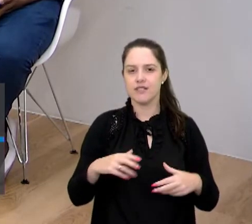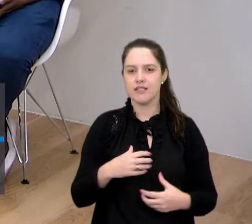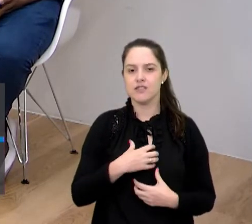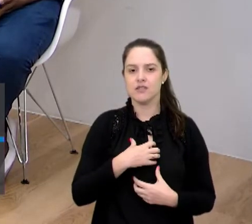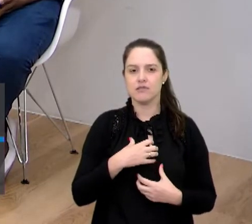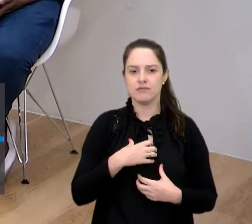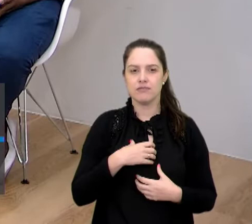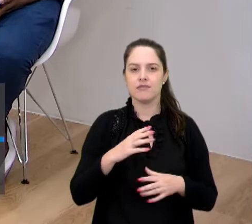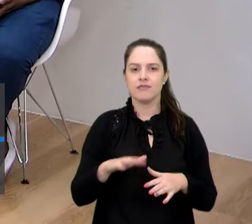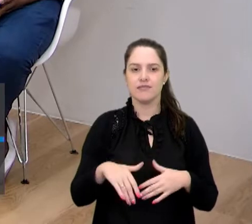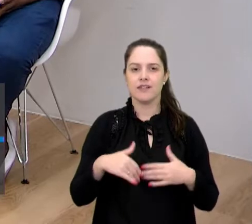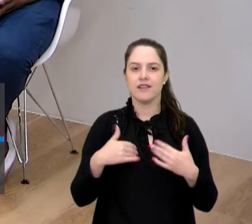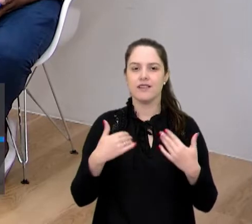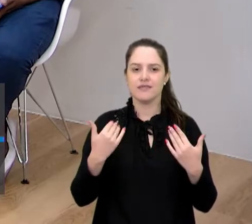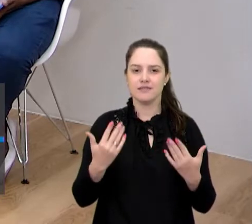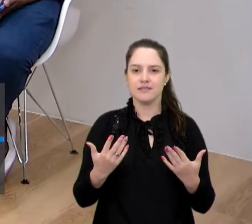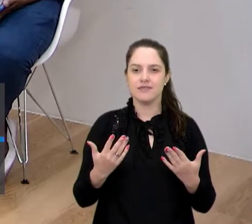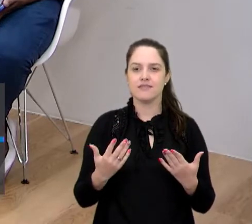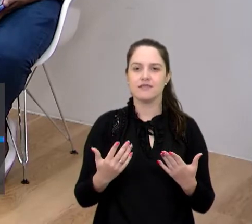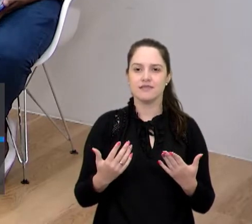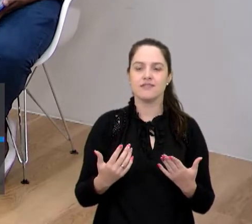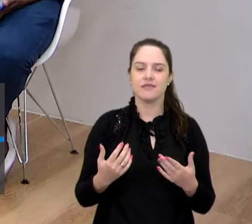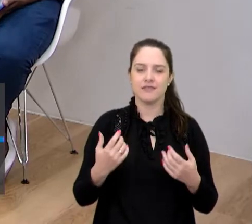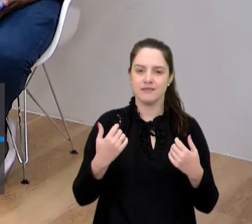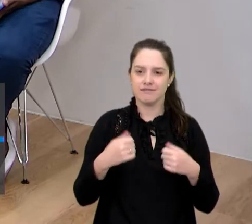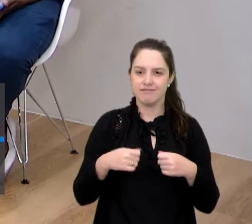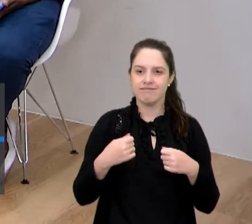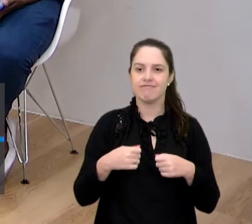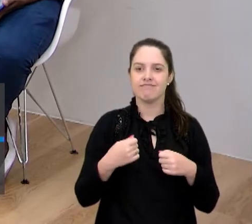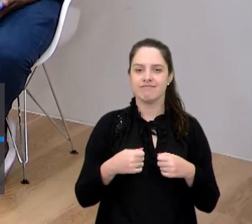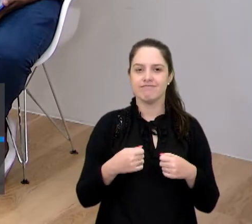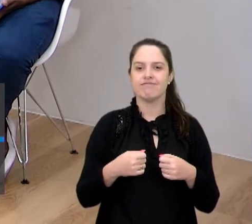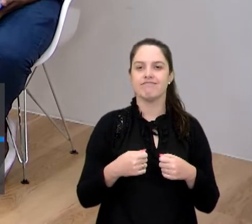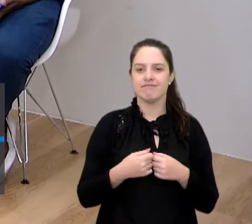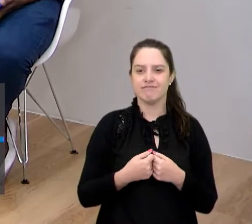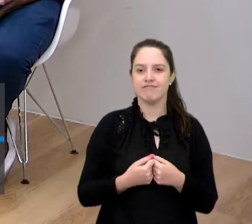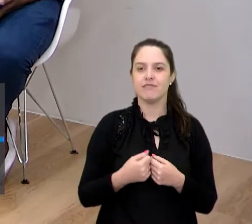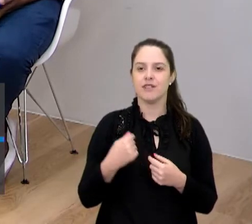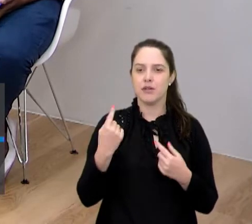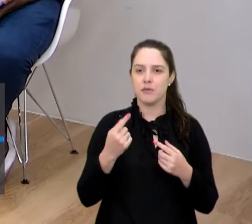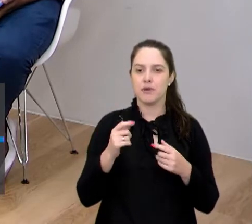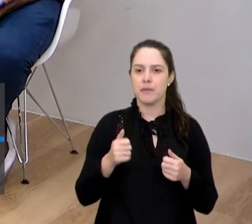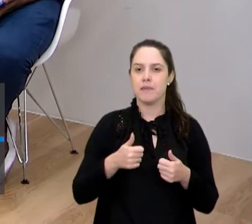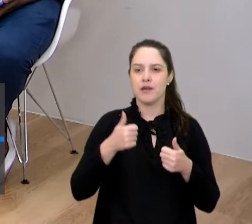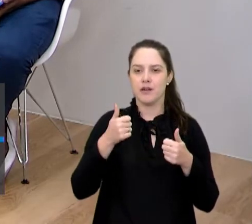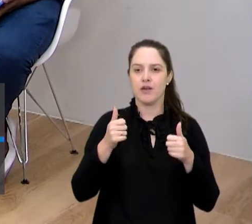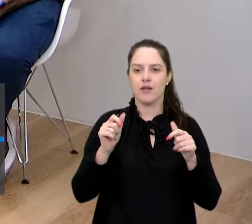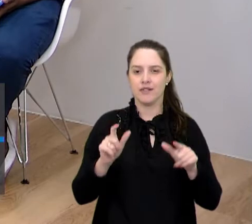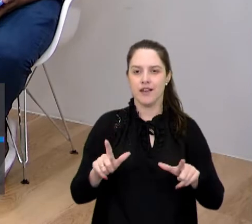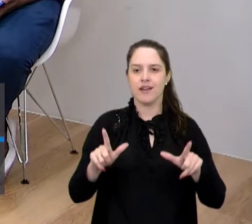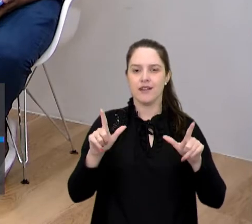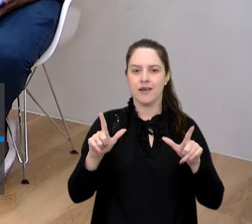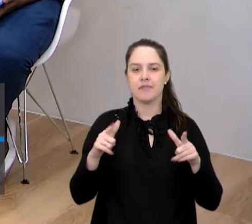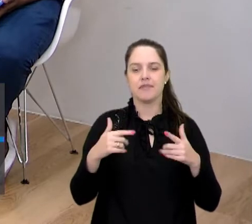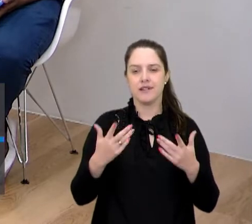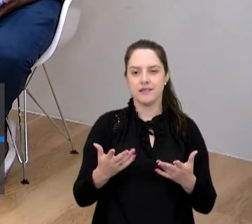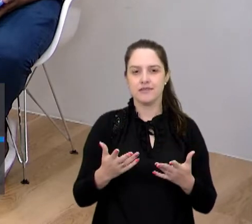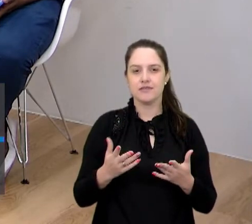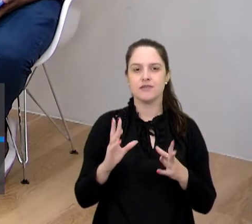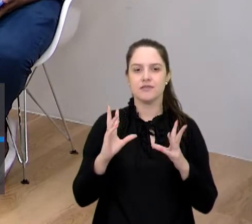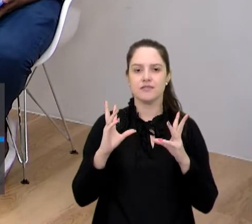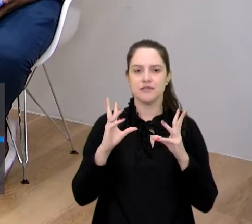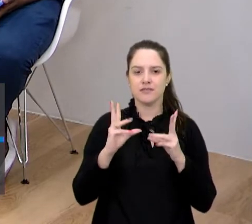Né? Então. Porque ela queria um lugar com mato mesmo, com árvores e tal, para poder ela não ter que ficar com a máscara na frente do